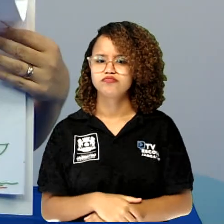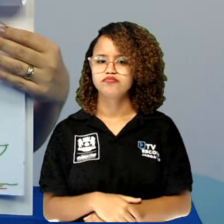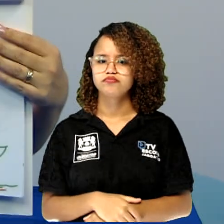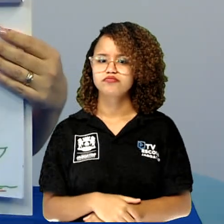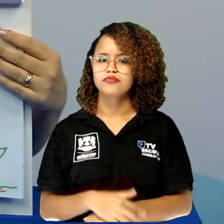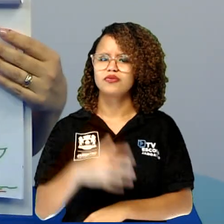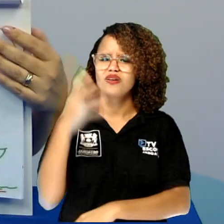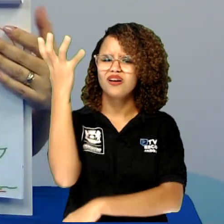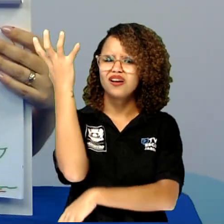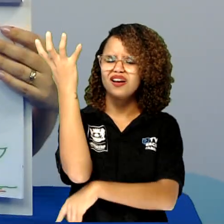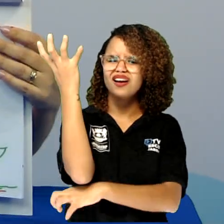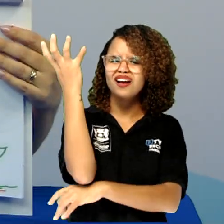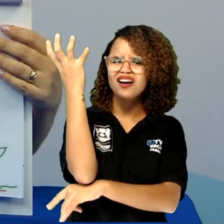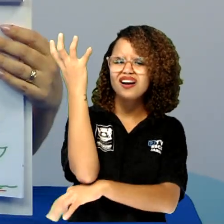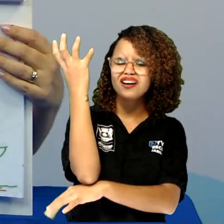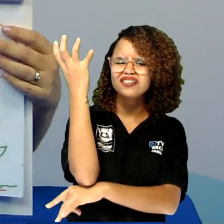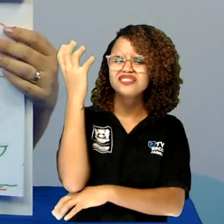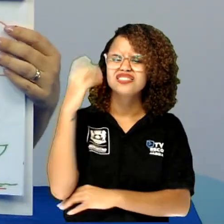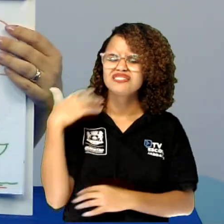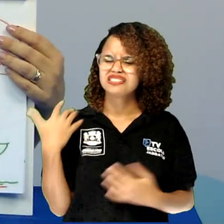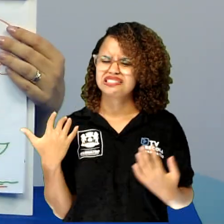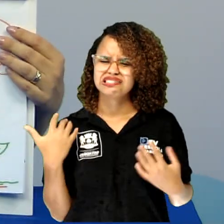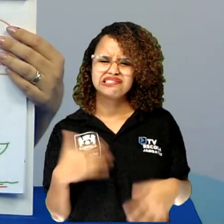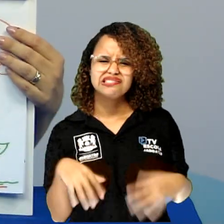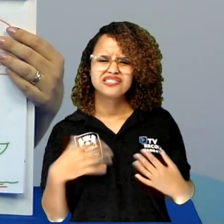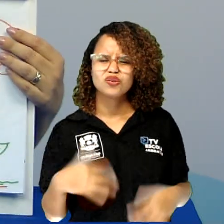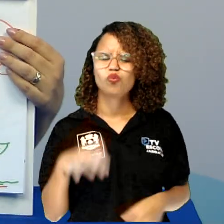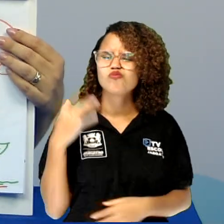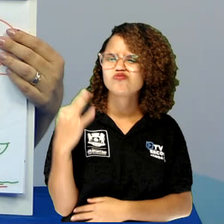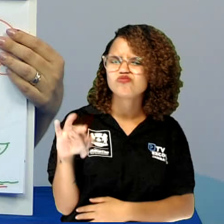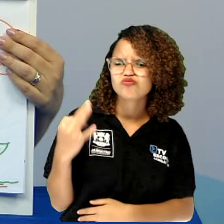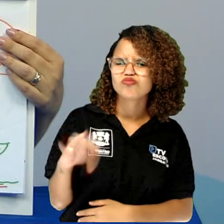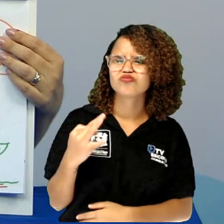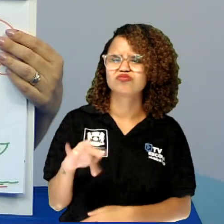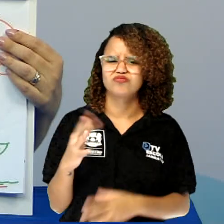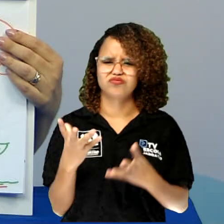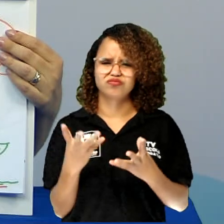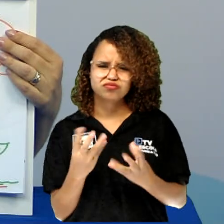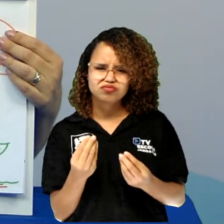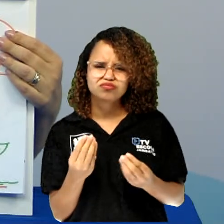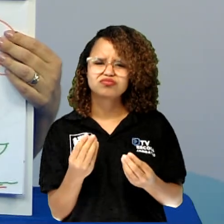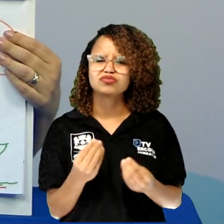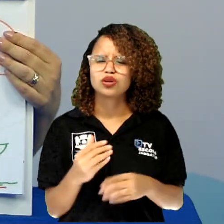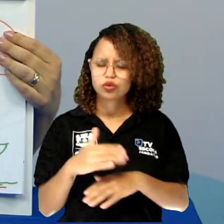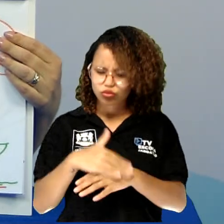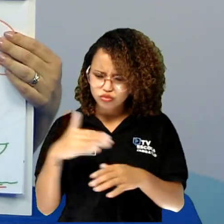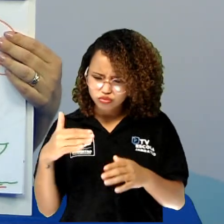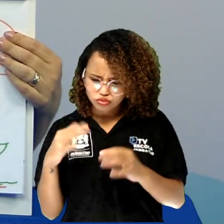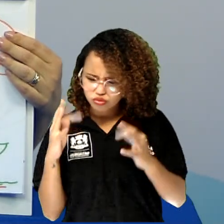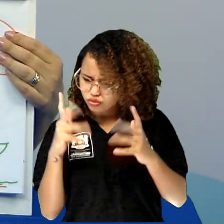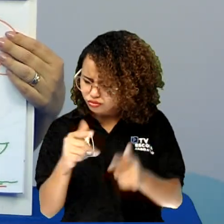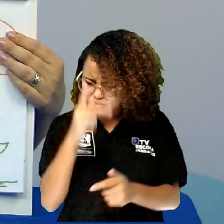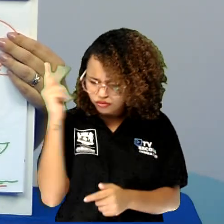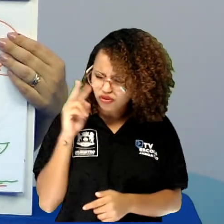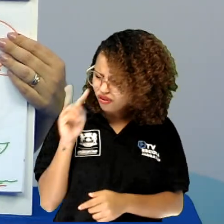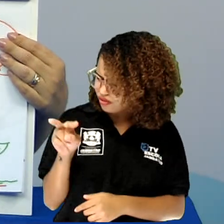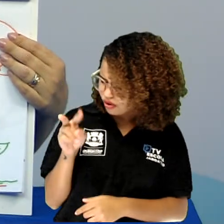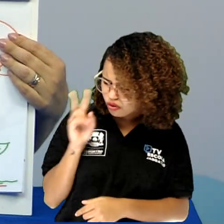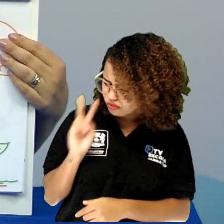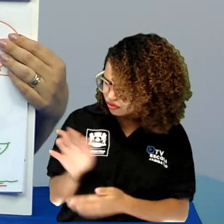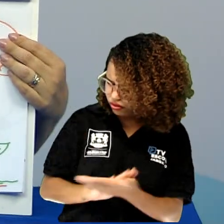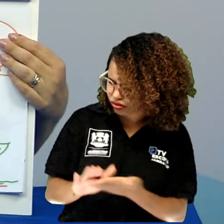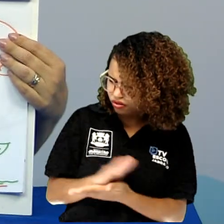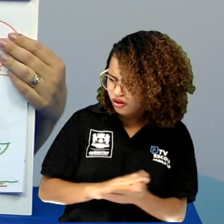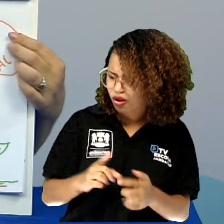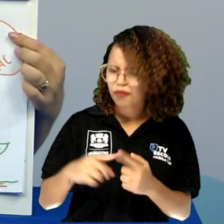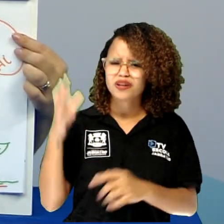estava ficando esquisita, estava doendo muito. E todo mundo olhava, não via nada, mas a raiz dela